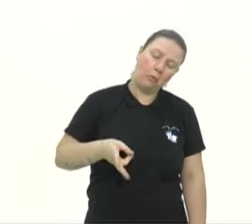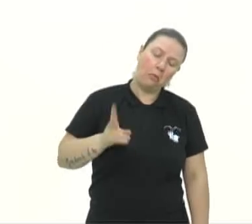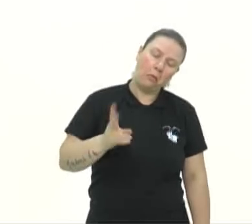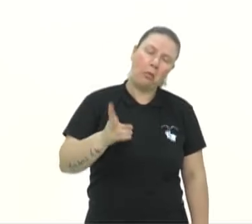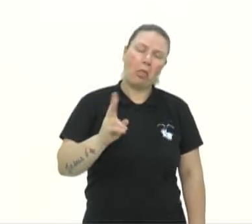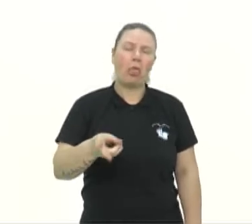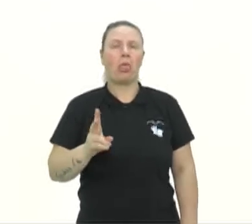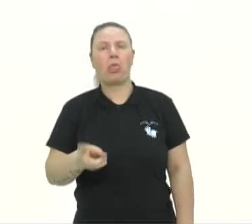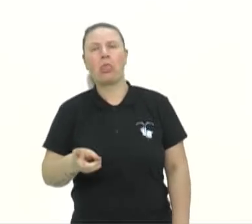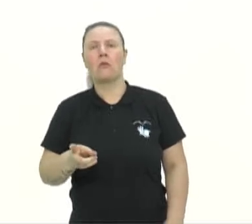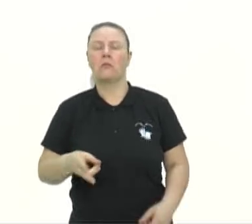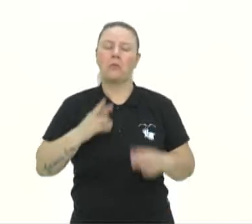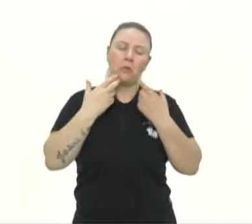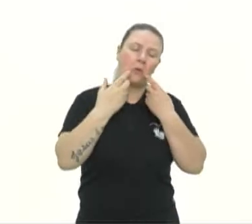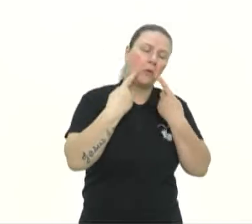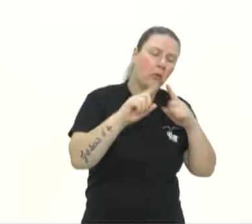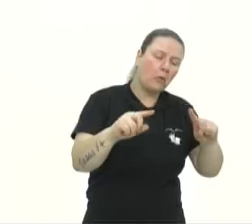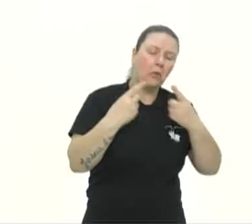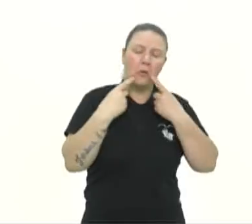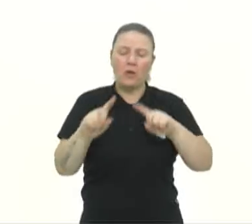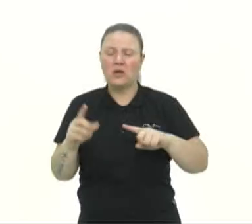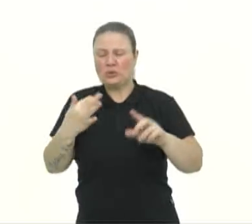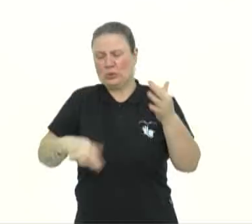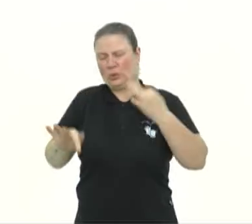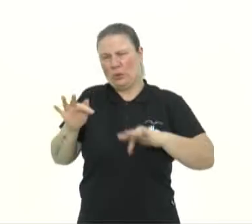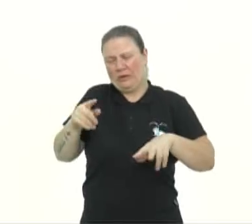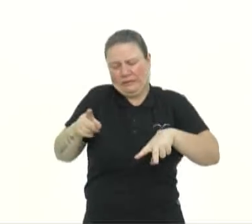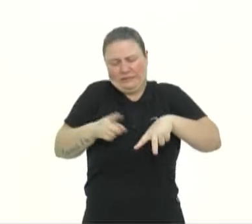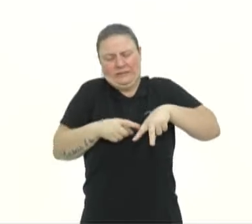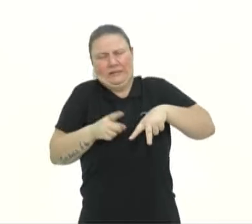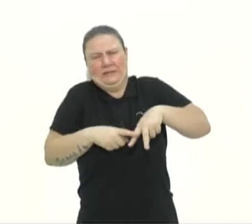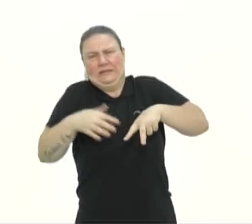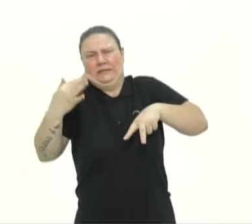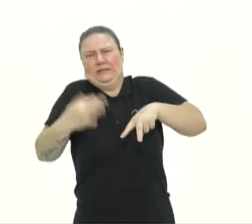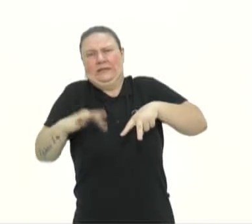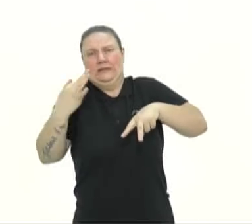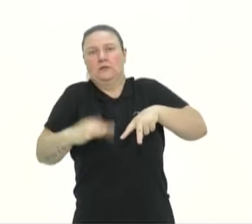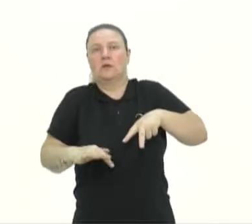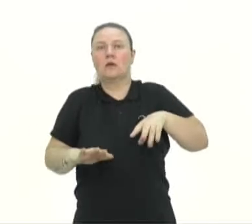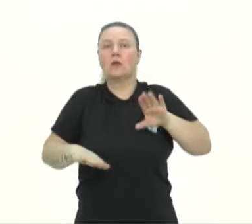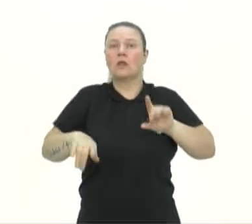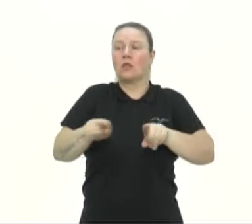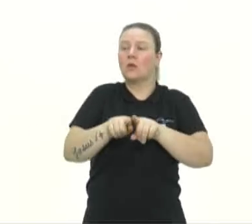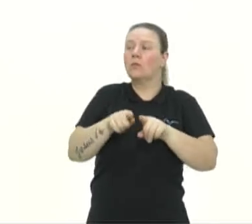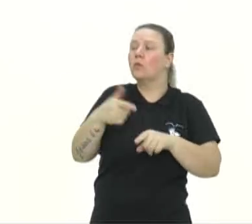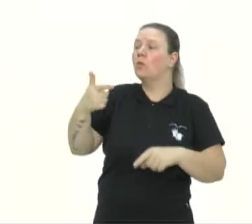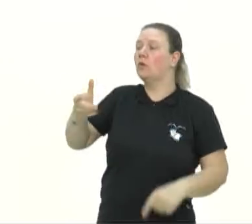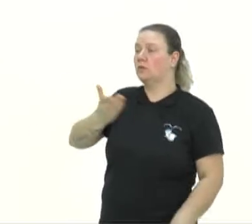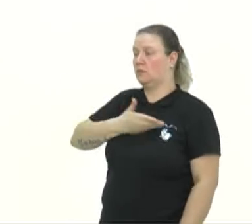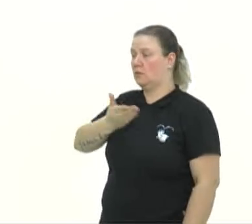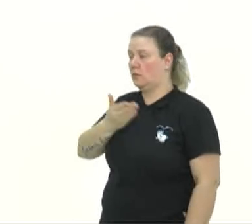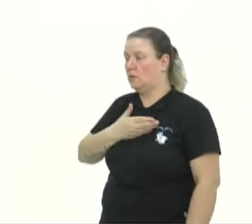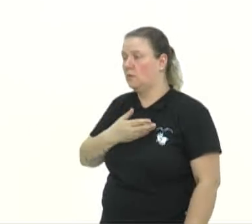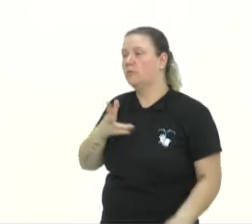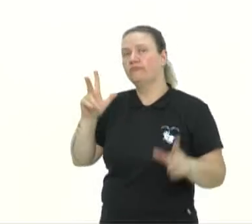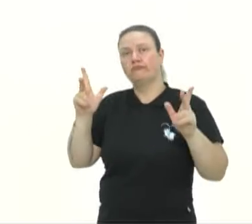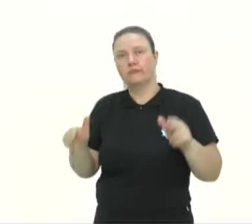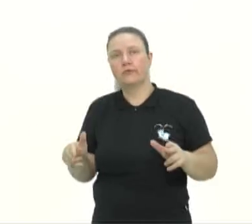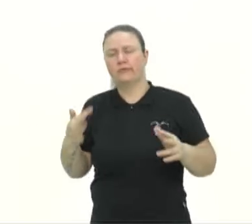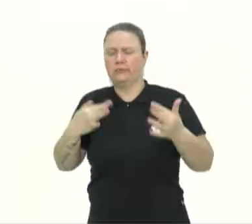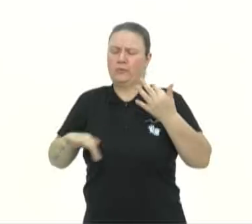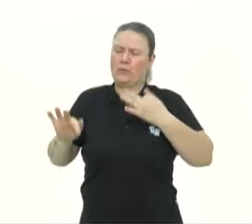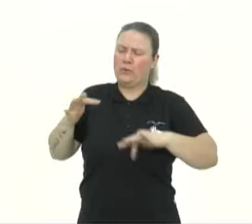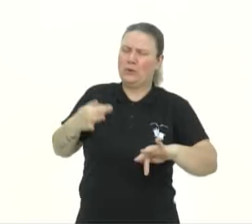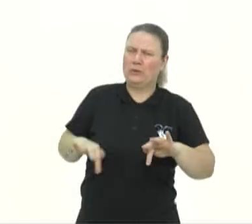perna. E coincidentemente, um compadre dele tinha também a mesma dor na perna.